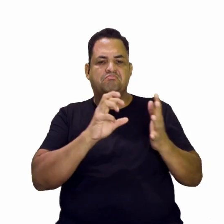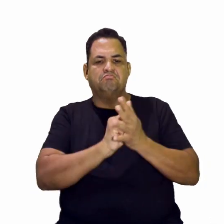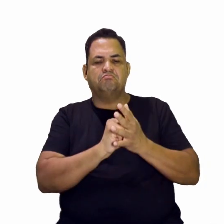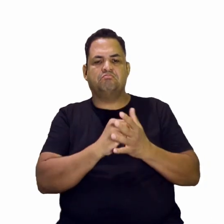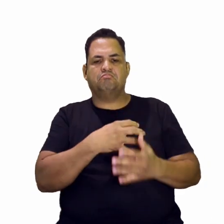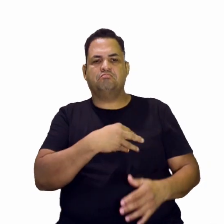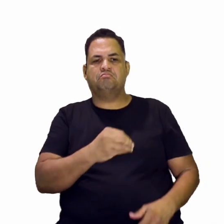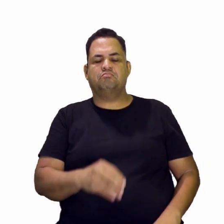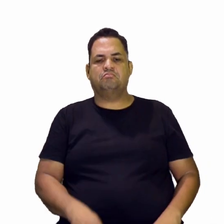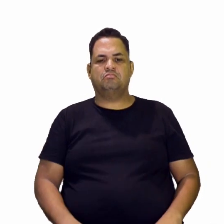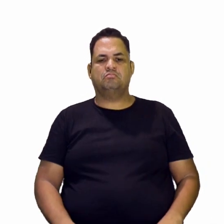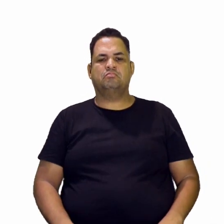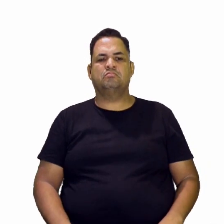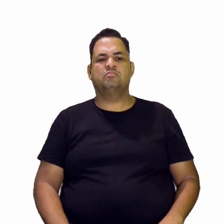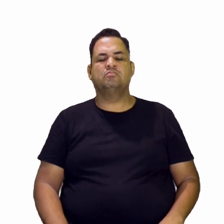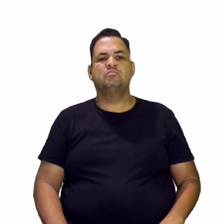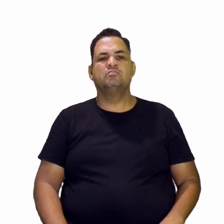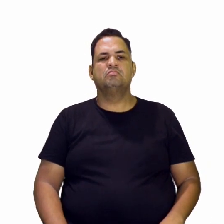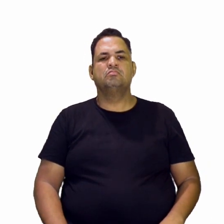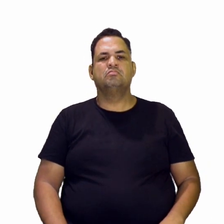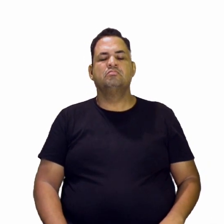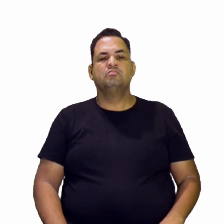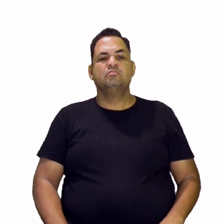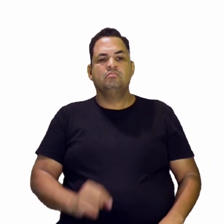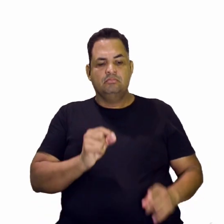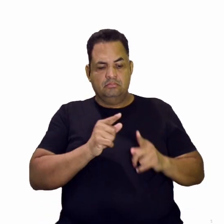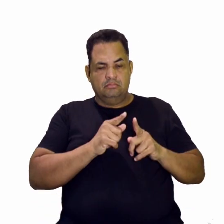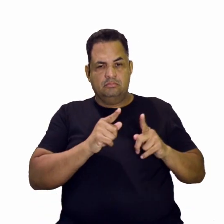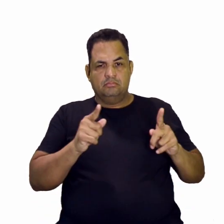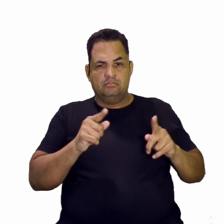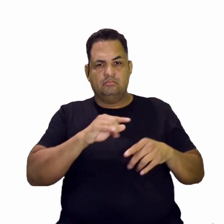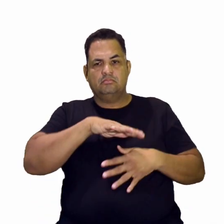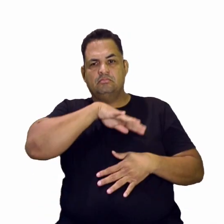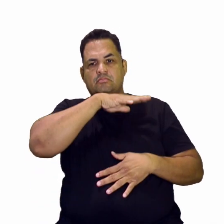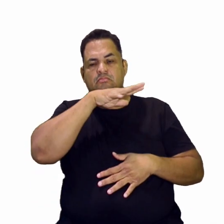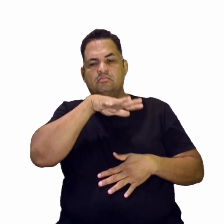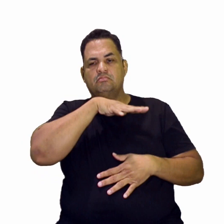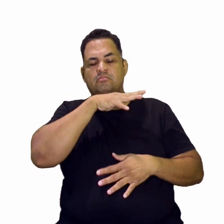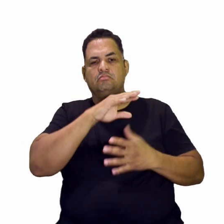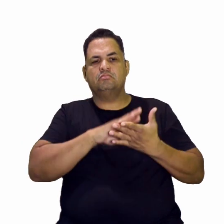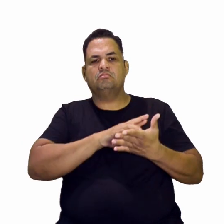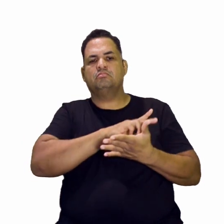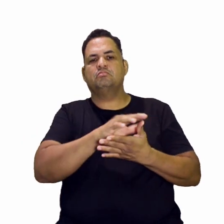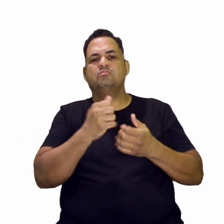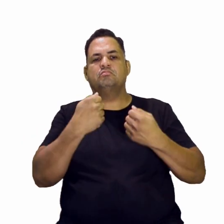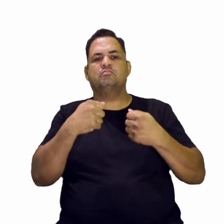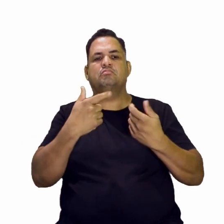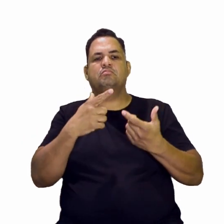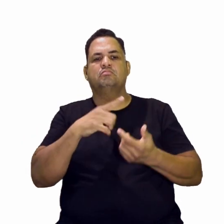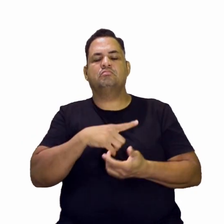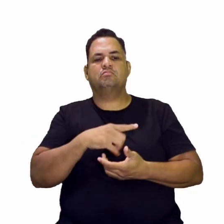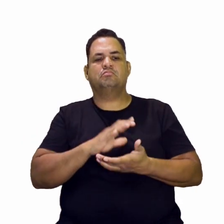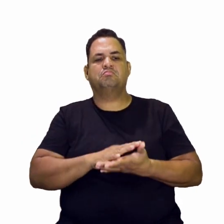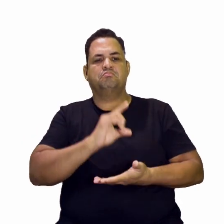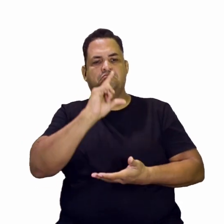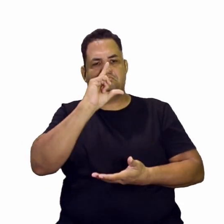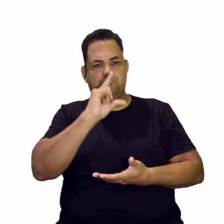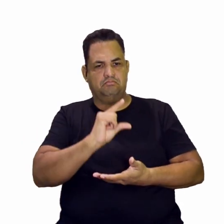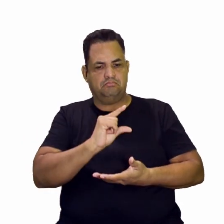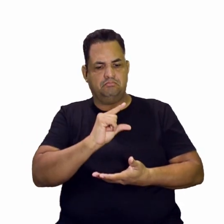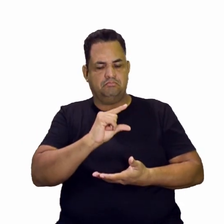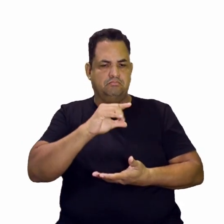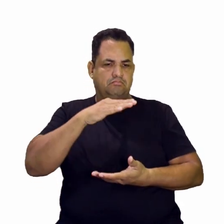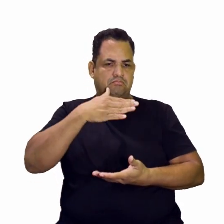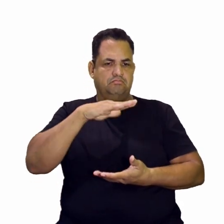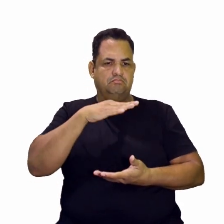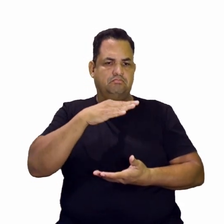né? Vamos lá, então? No tamanho, os animais variam muito, podendo ser considerados de